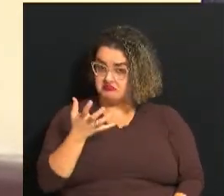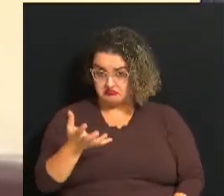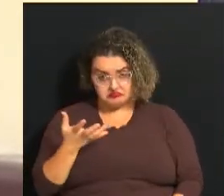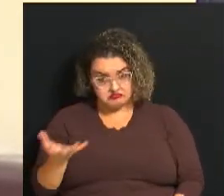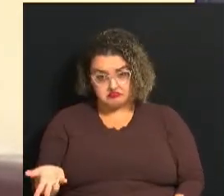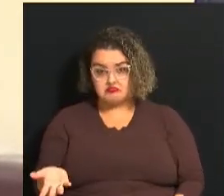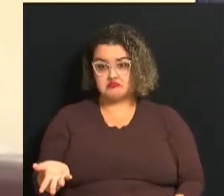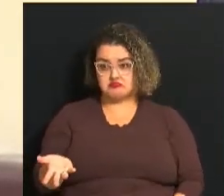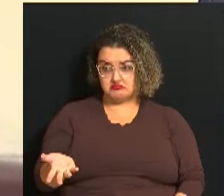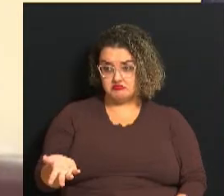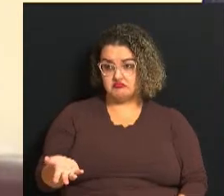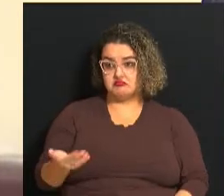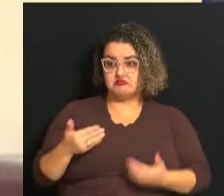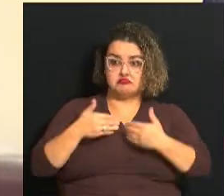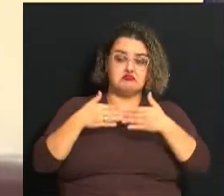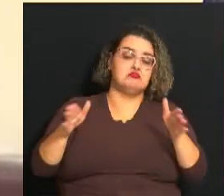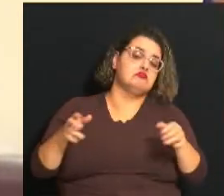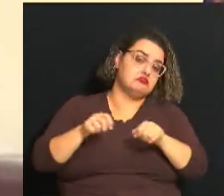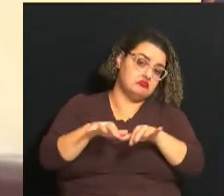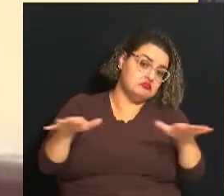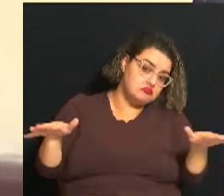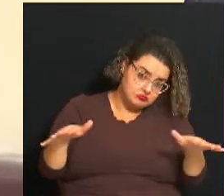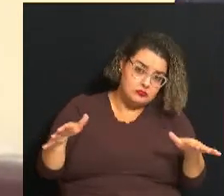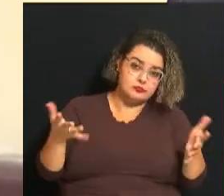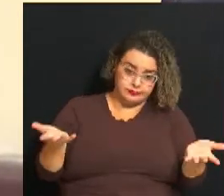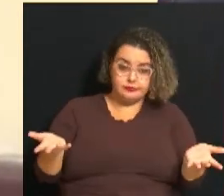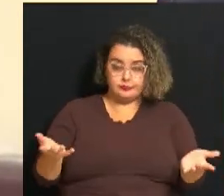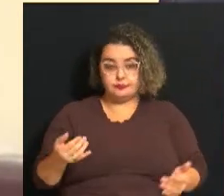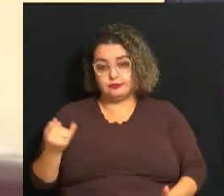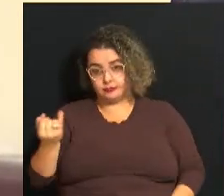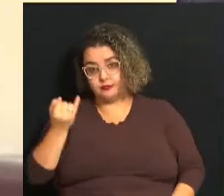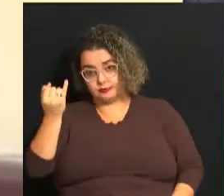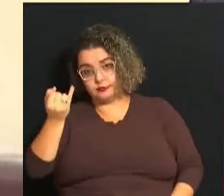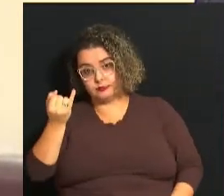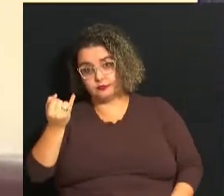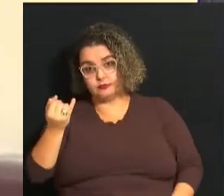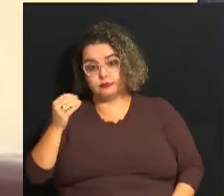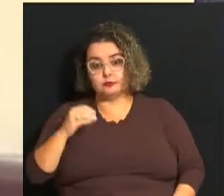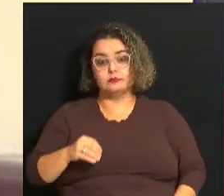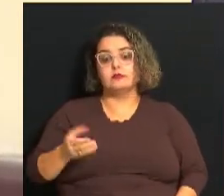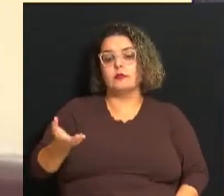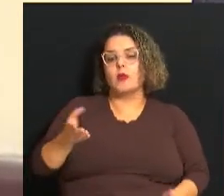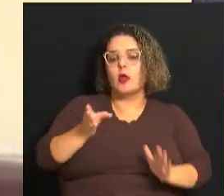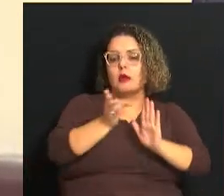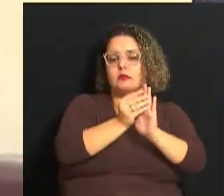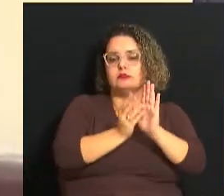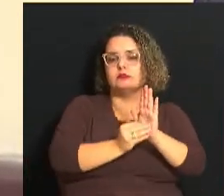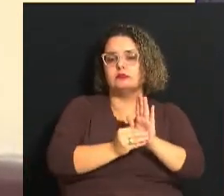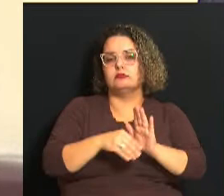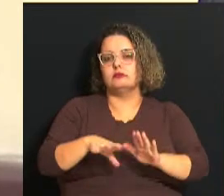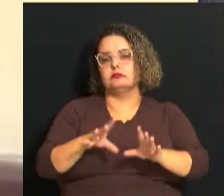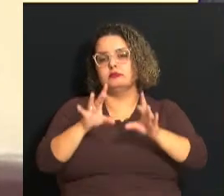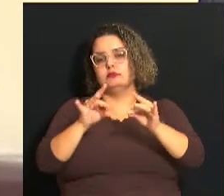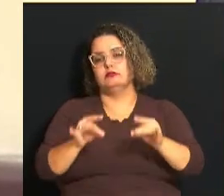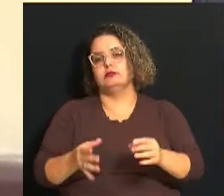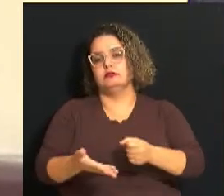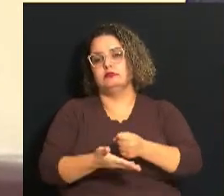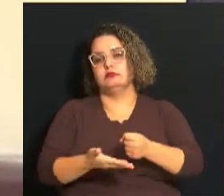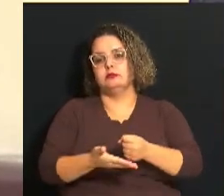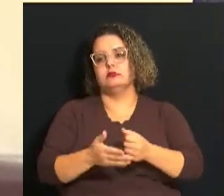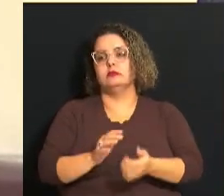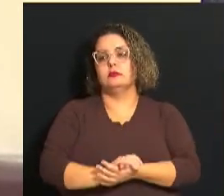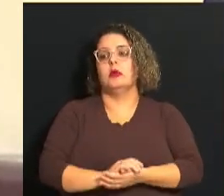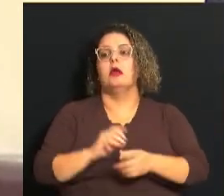de formas muito abertas e muito ambas então é importante chegar Então nesse conceito mais sintético dados é